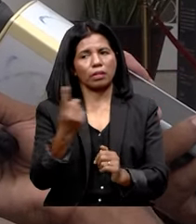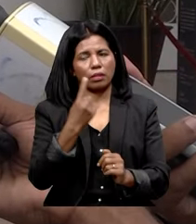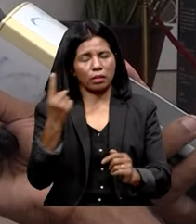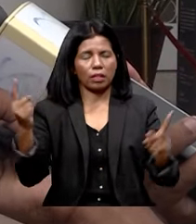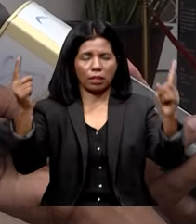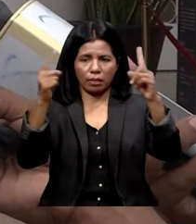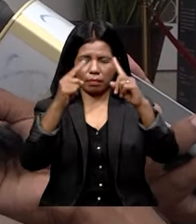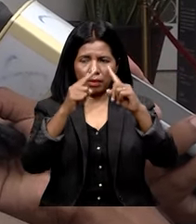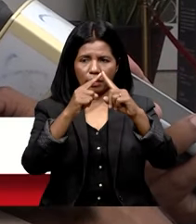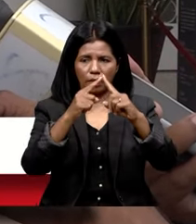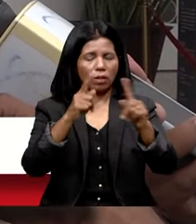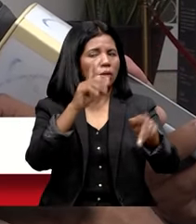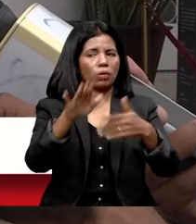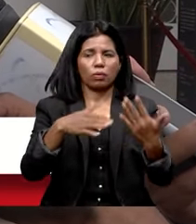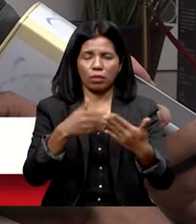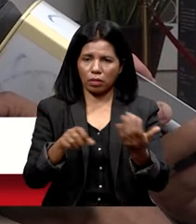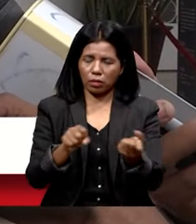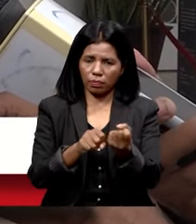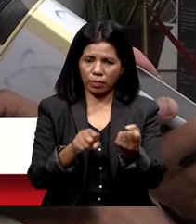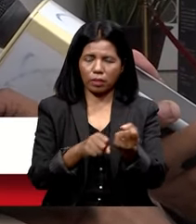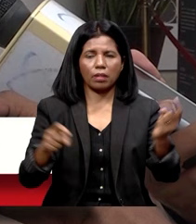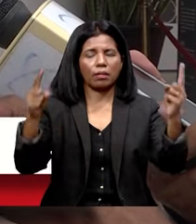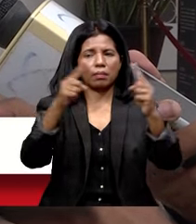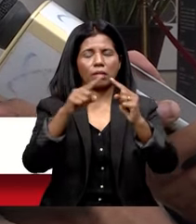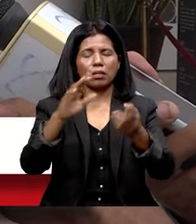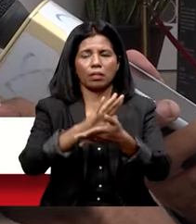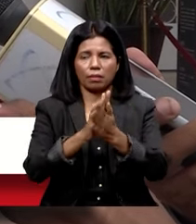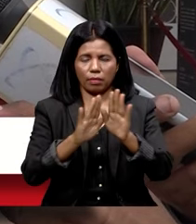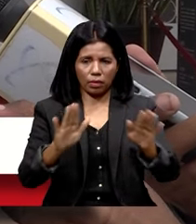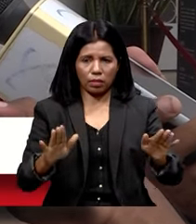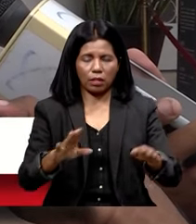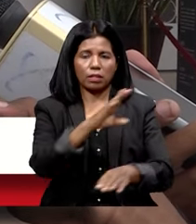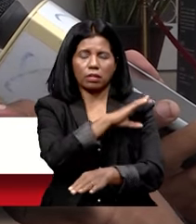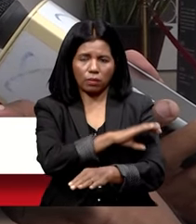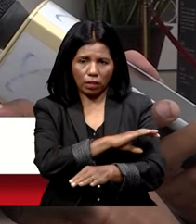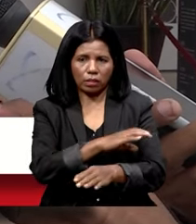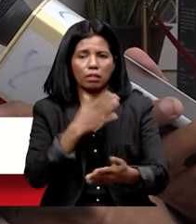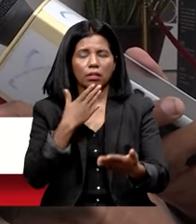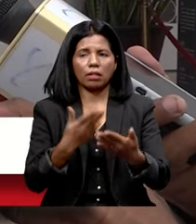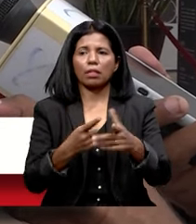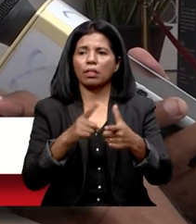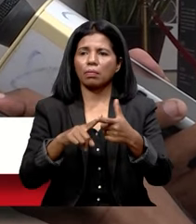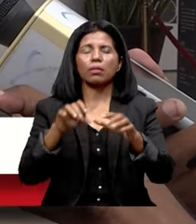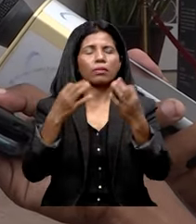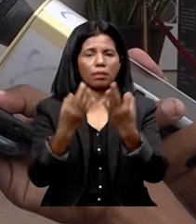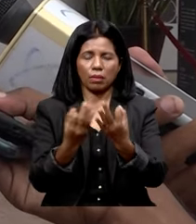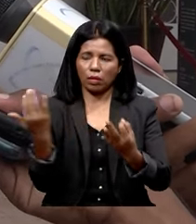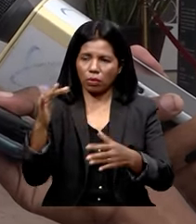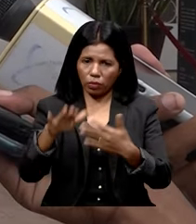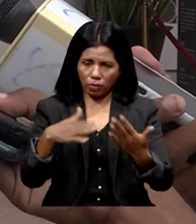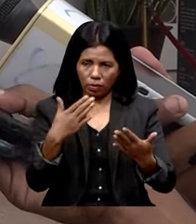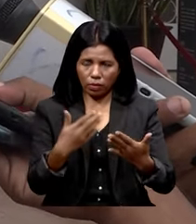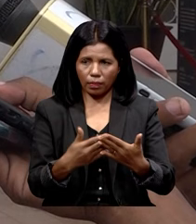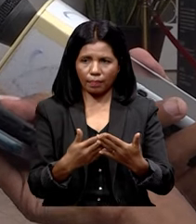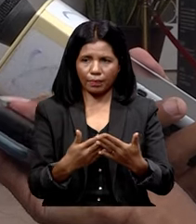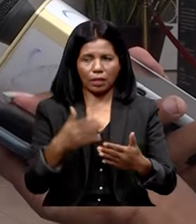ba parte o toto atu contribui ba estabilidade, segurança de Lio, para depois família ser roto no beque